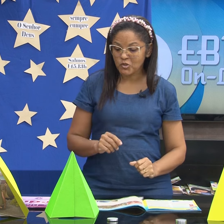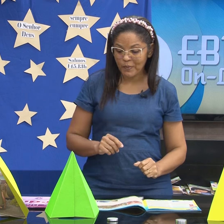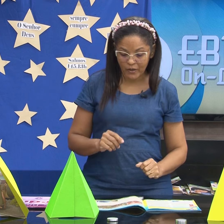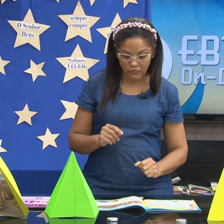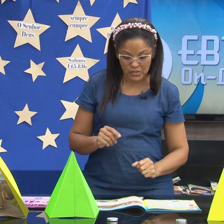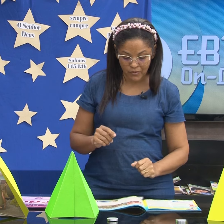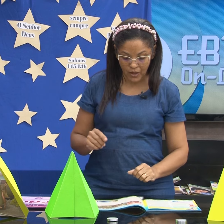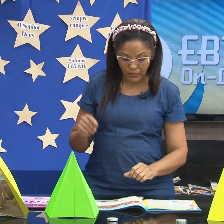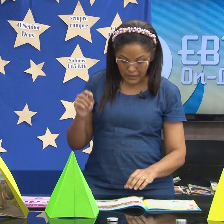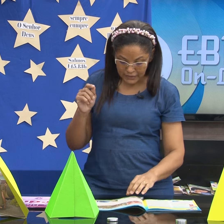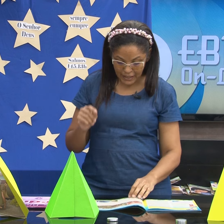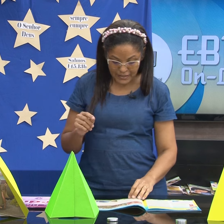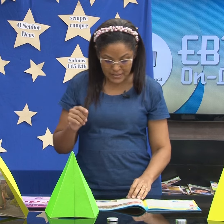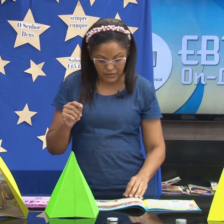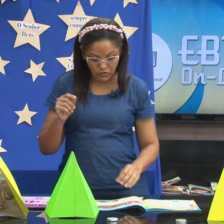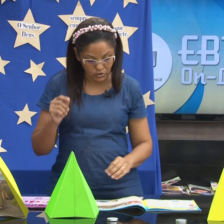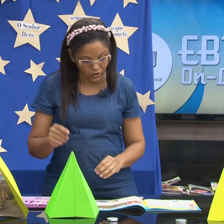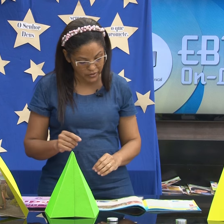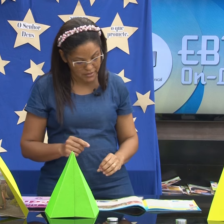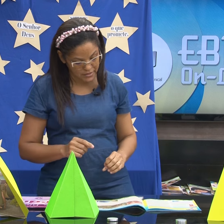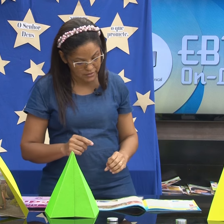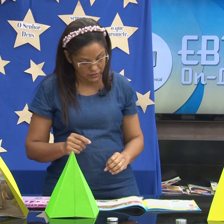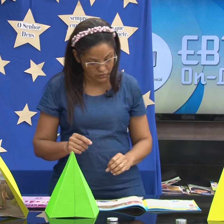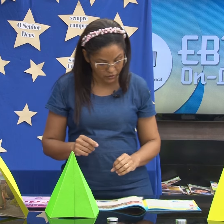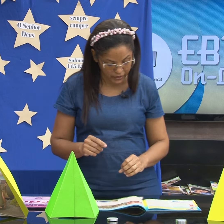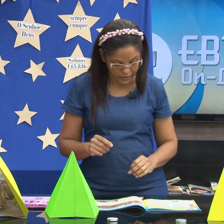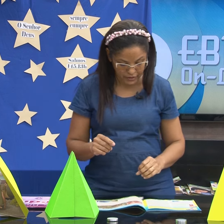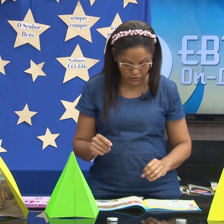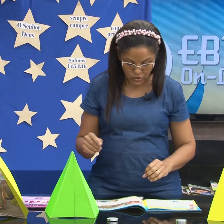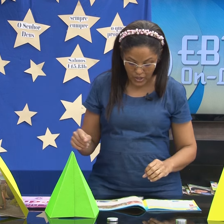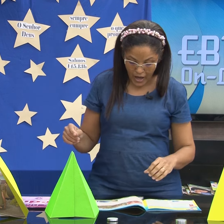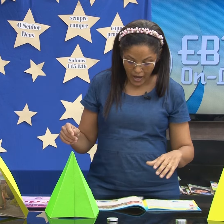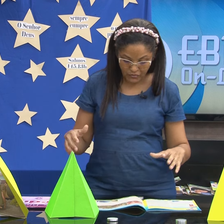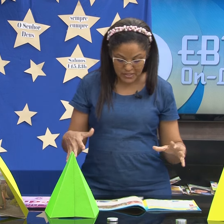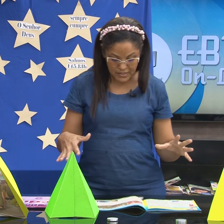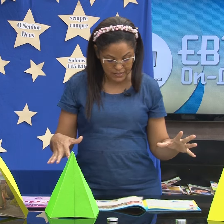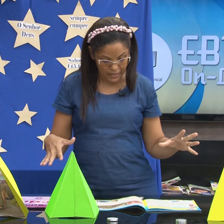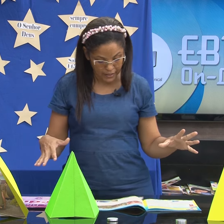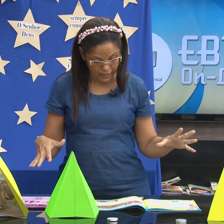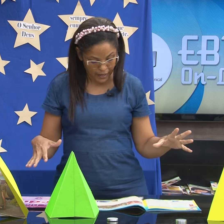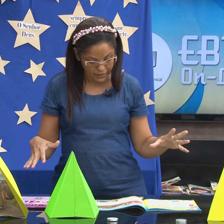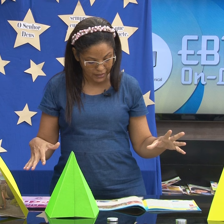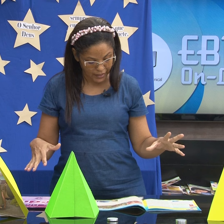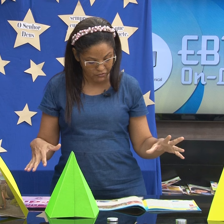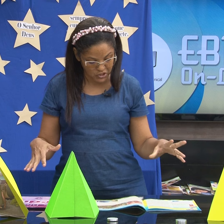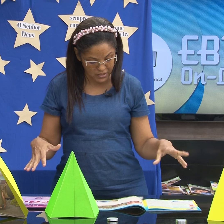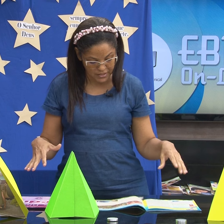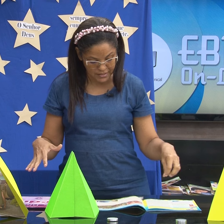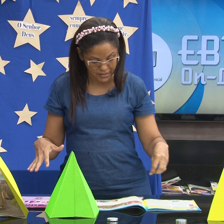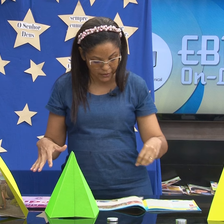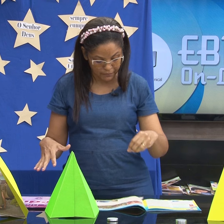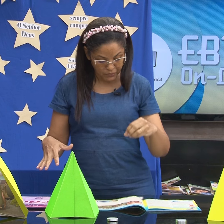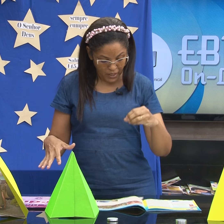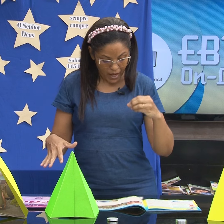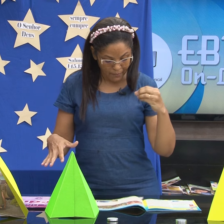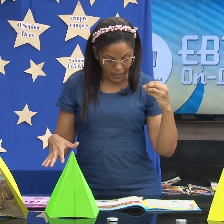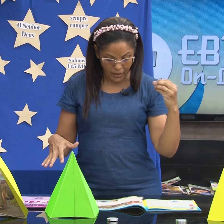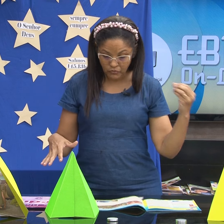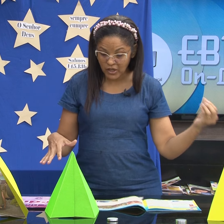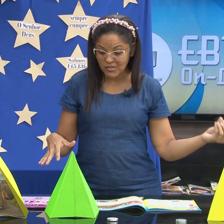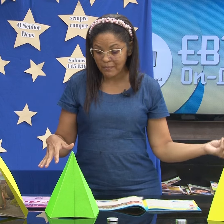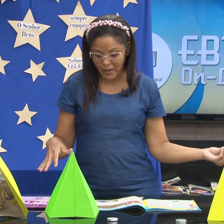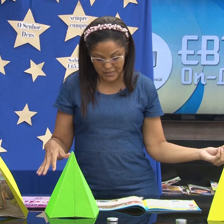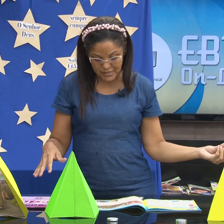então vamos para o visual da lição dois glória a Deus aí vocês eh aqui na revista diz assim